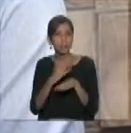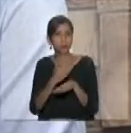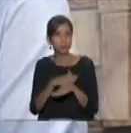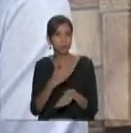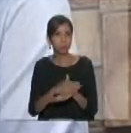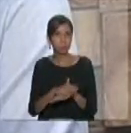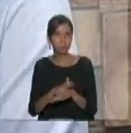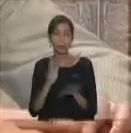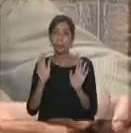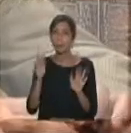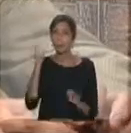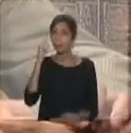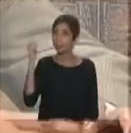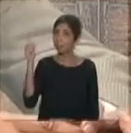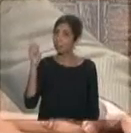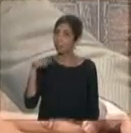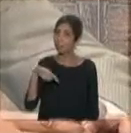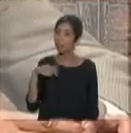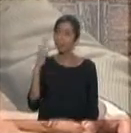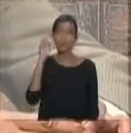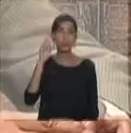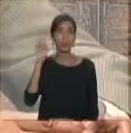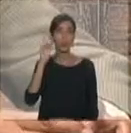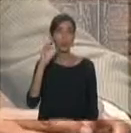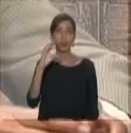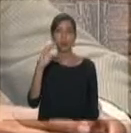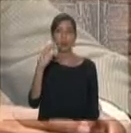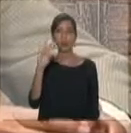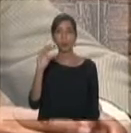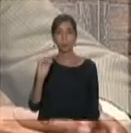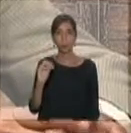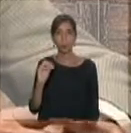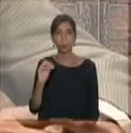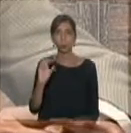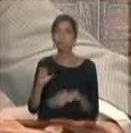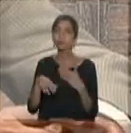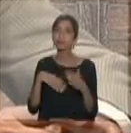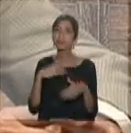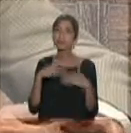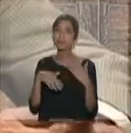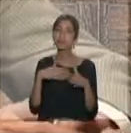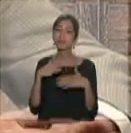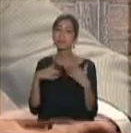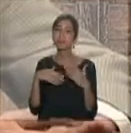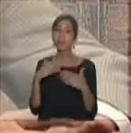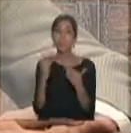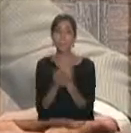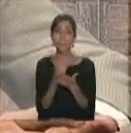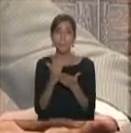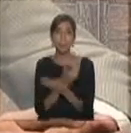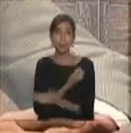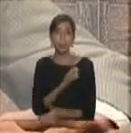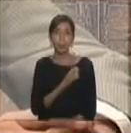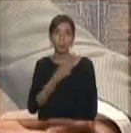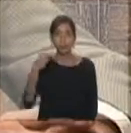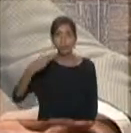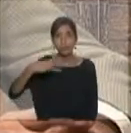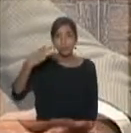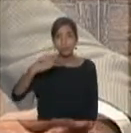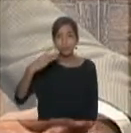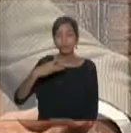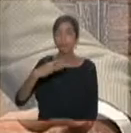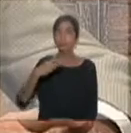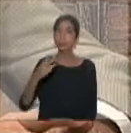Na verdade, a ideia era de fazer um conto. E, de repente, a partir da página 3,